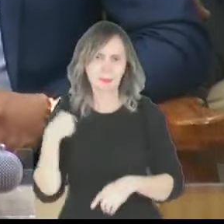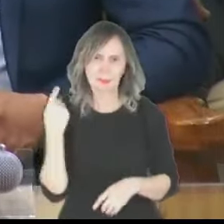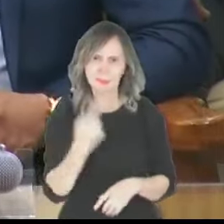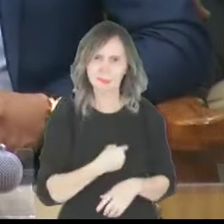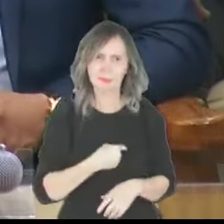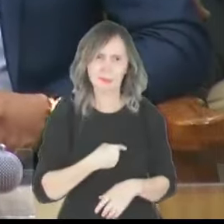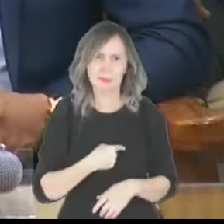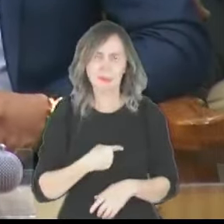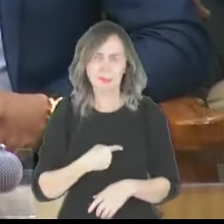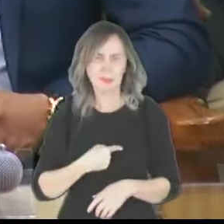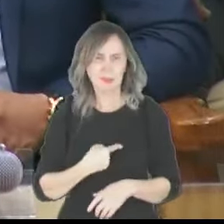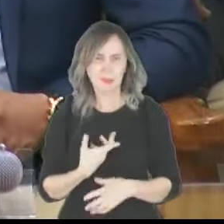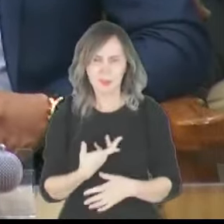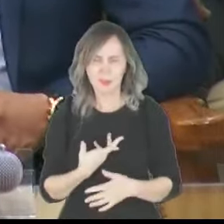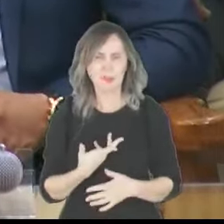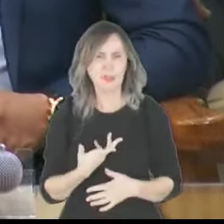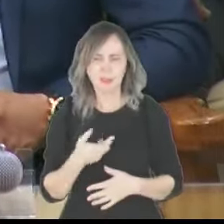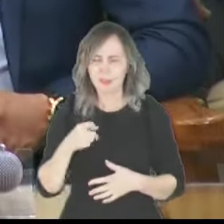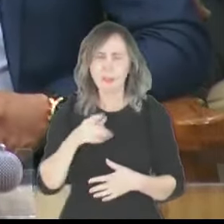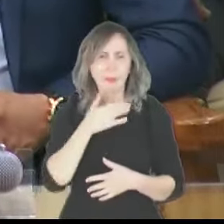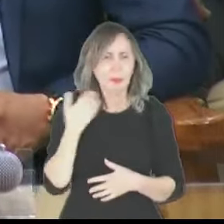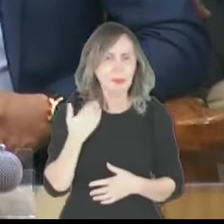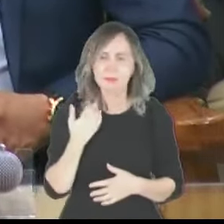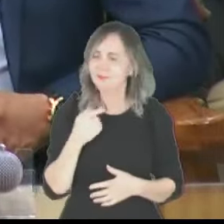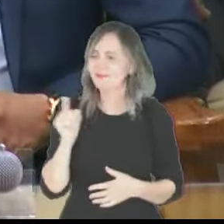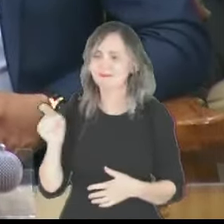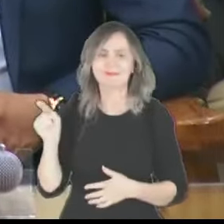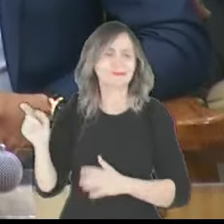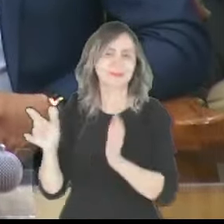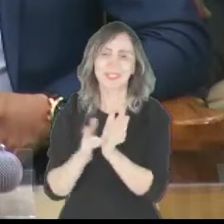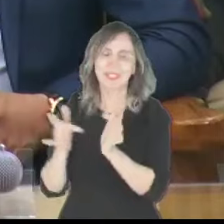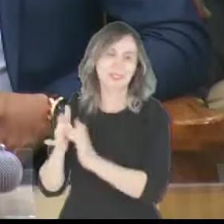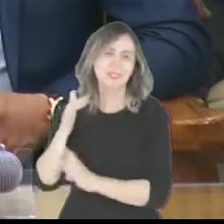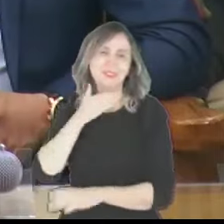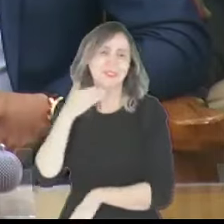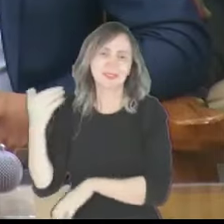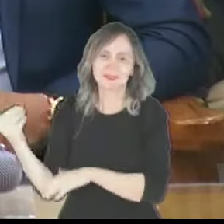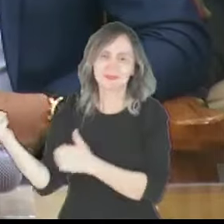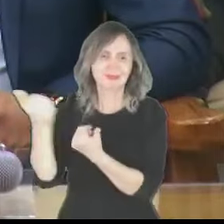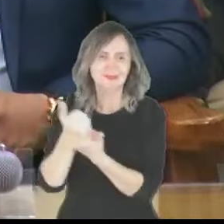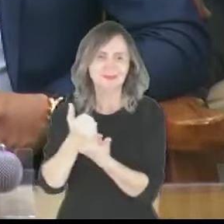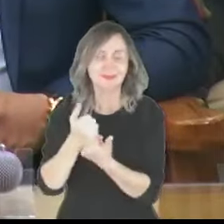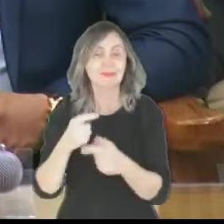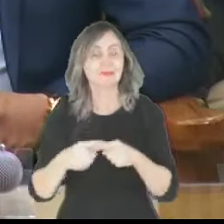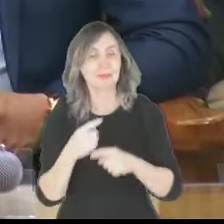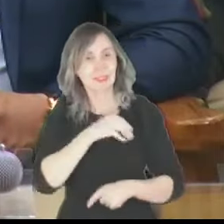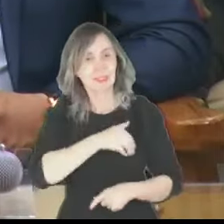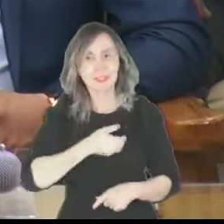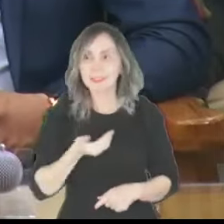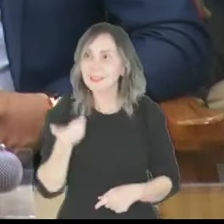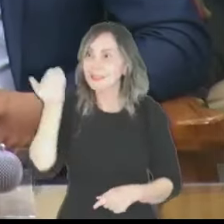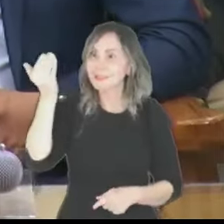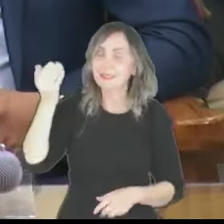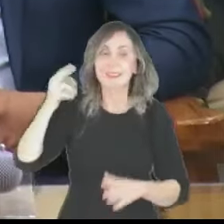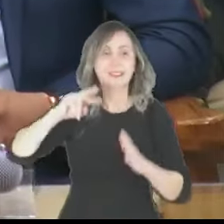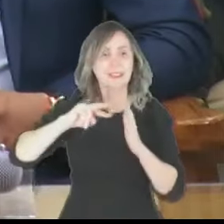Jesus é a vítima definitiva. Mas a consagração é de um sacrifício vivo.